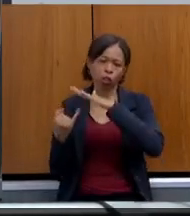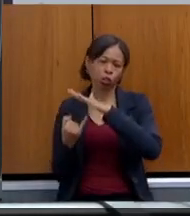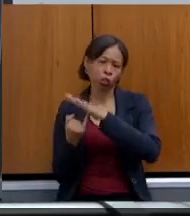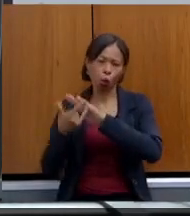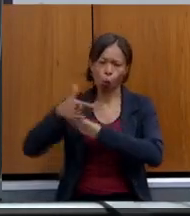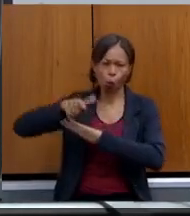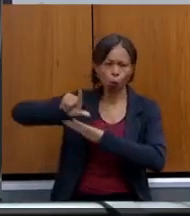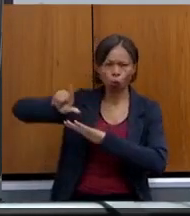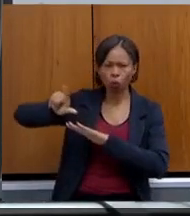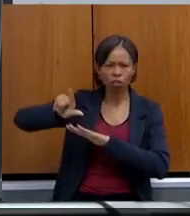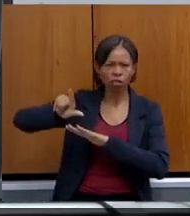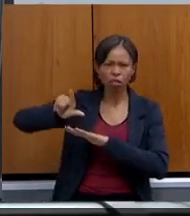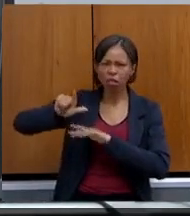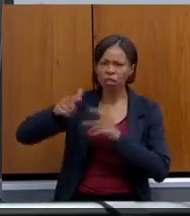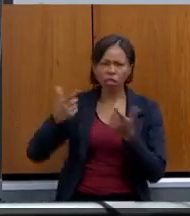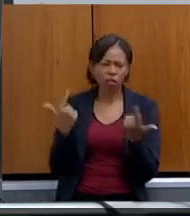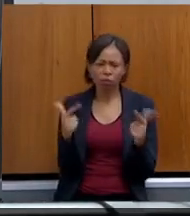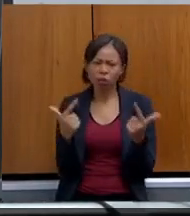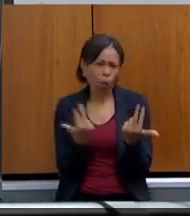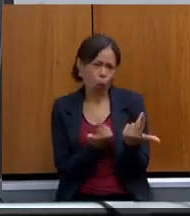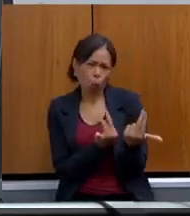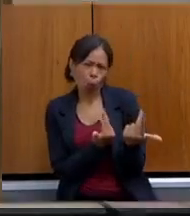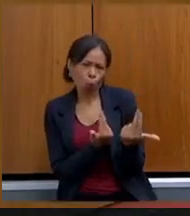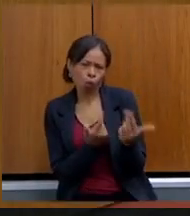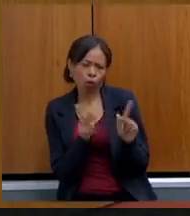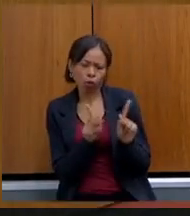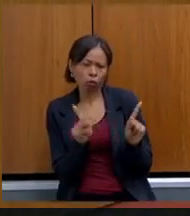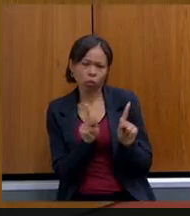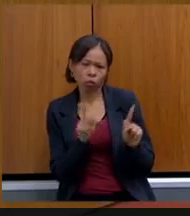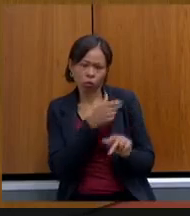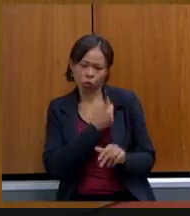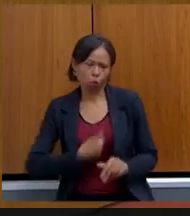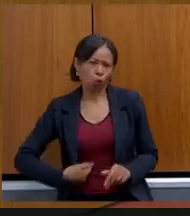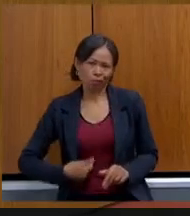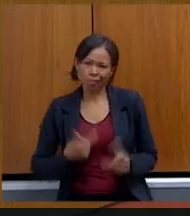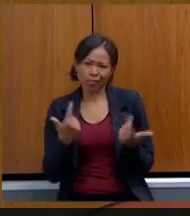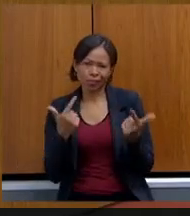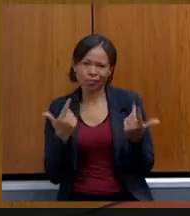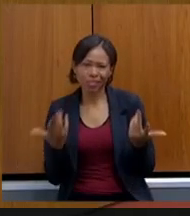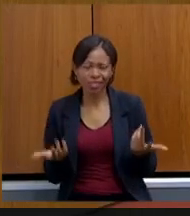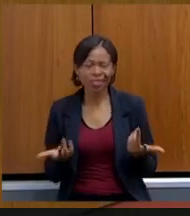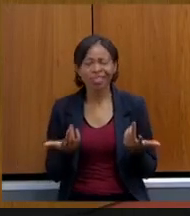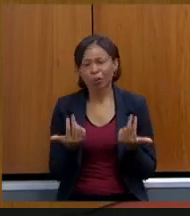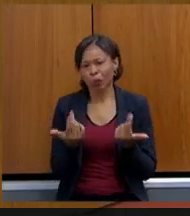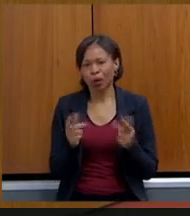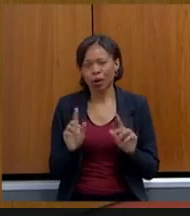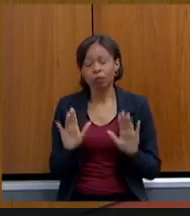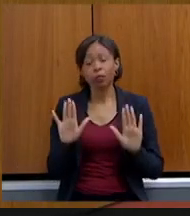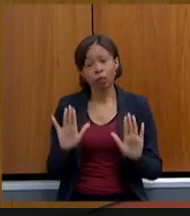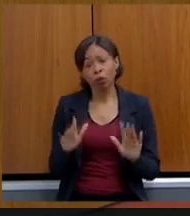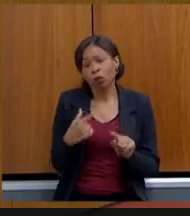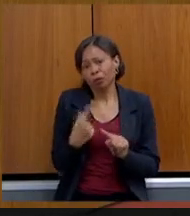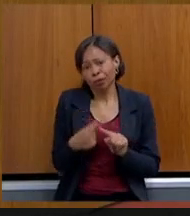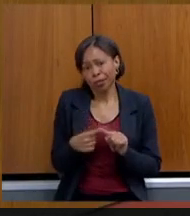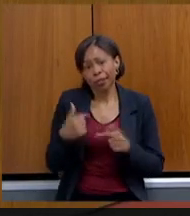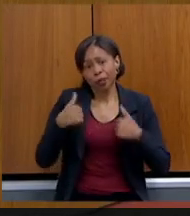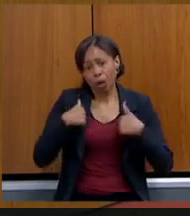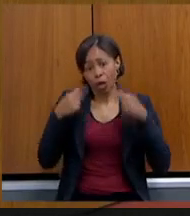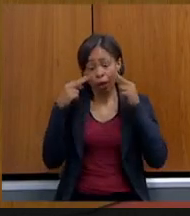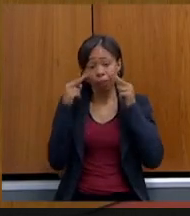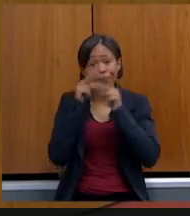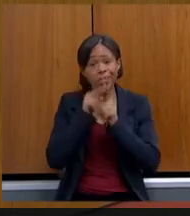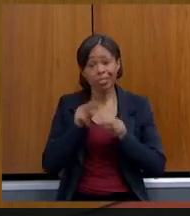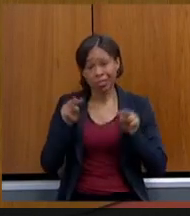Fora que não tem o normal dos nossos servidores para fazer a sugestão tá uma questão mesmo divisão né eu tenho essa essa